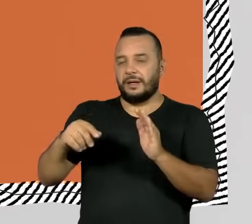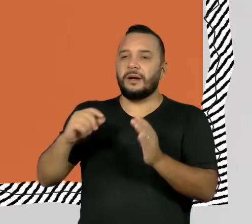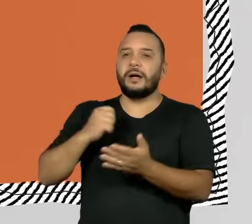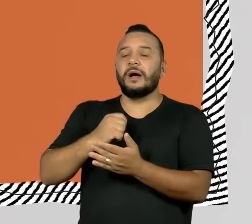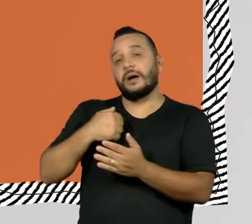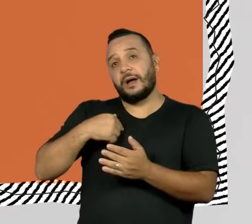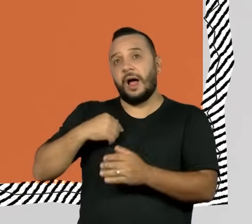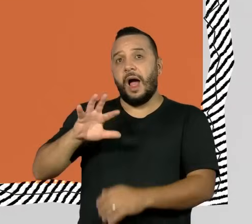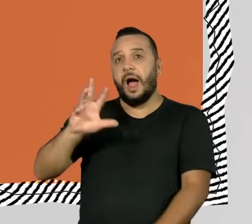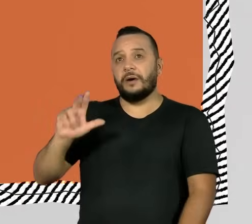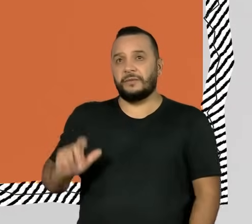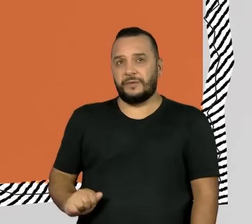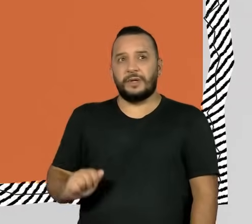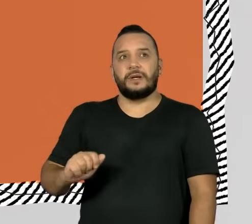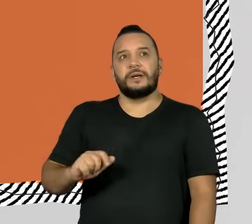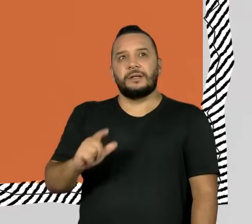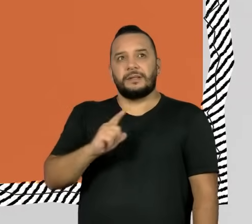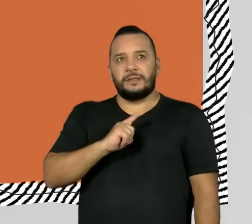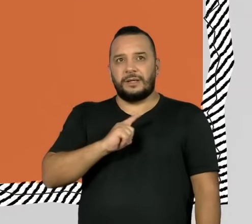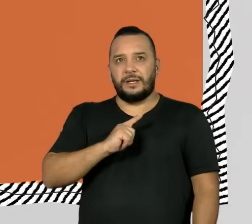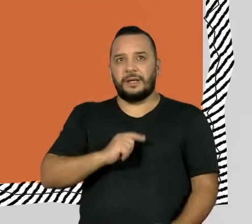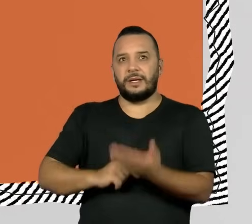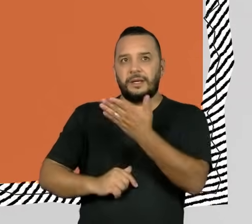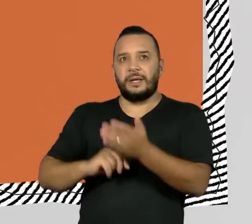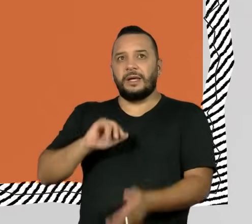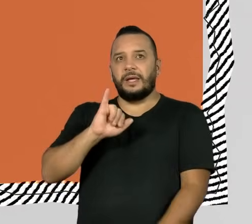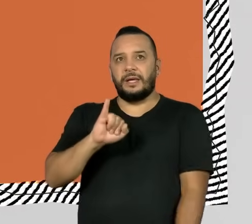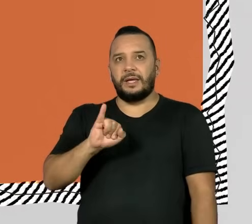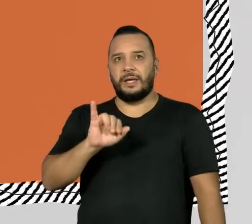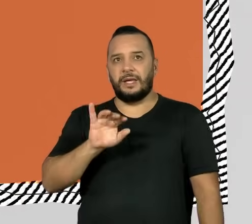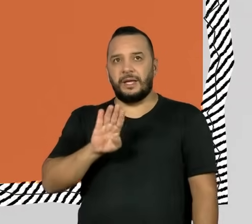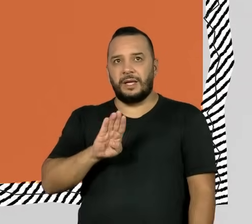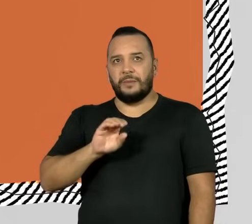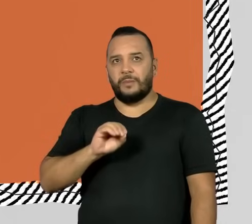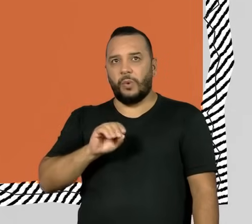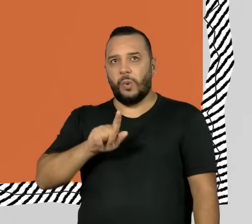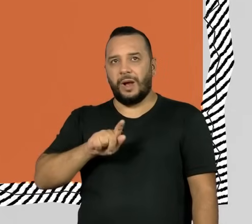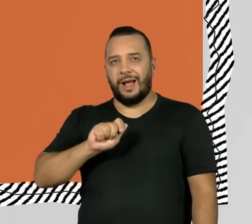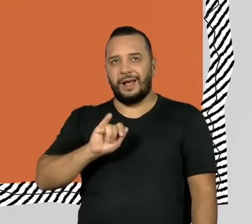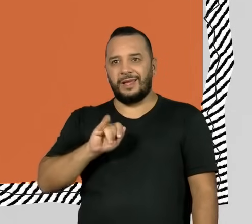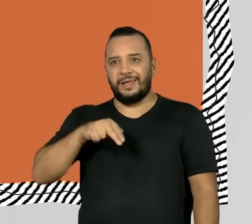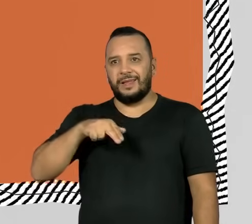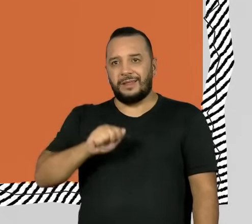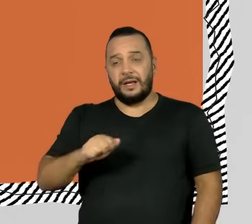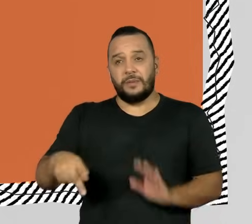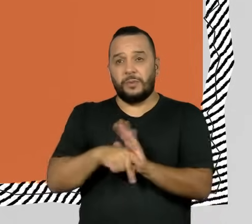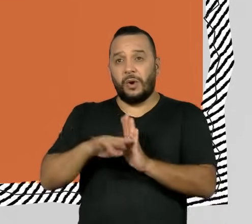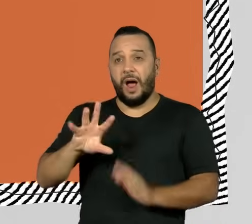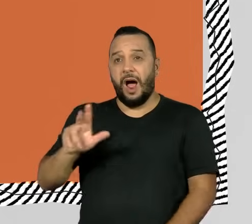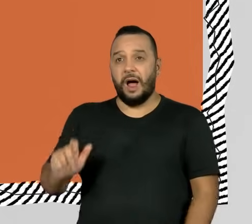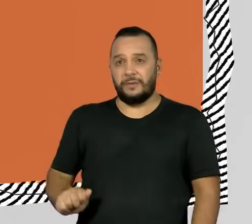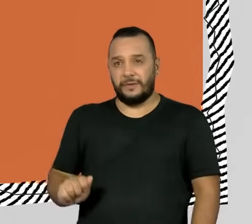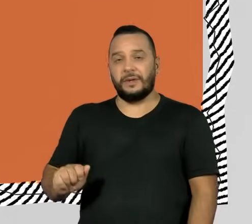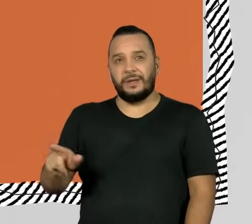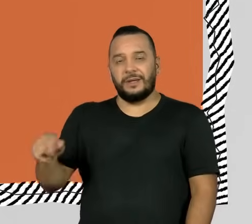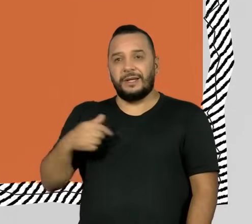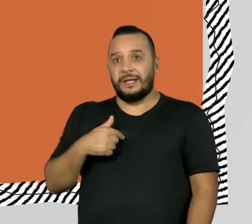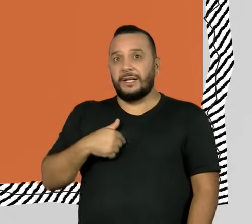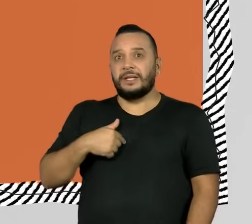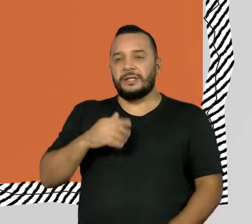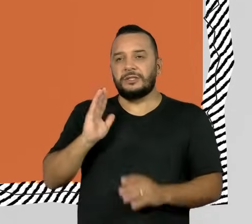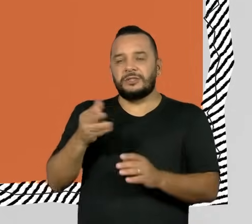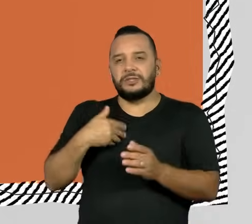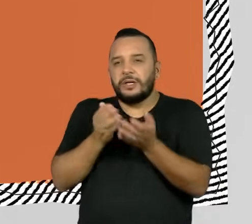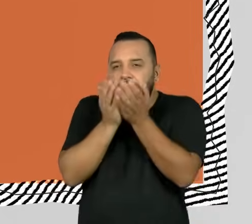iboga, que é uma planta psicodélica que induz uma experiência que chega a mais de 30 horas de